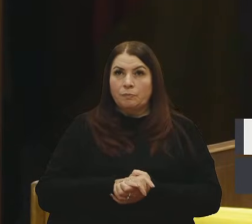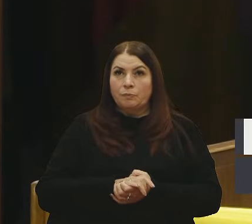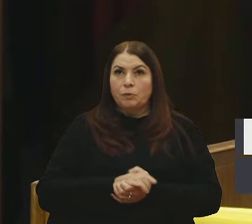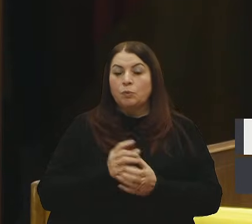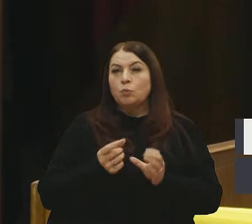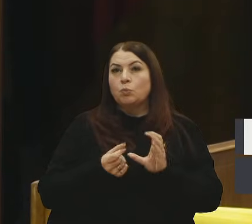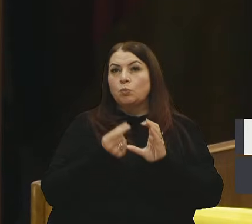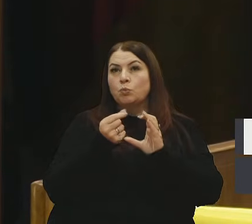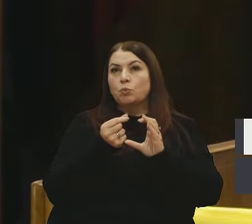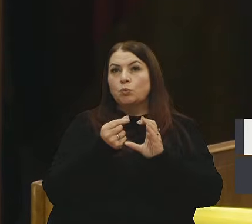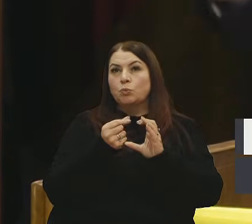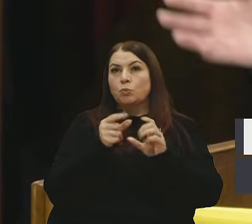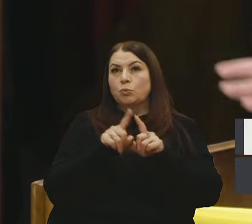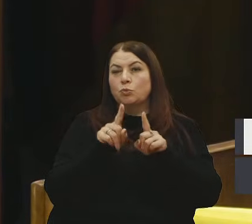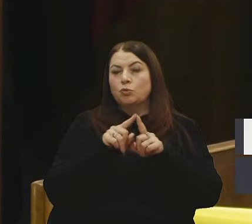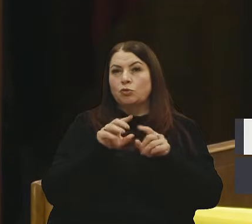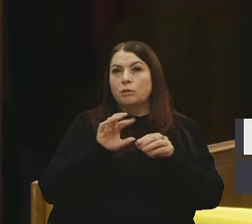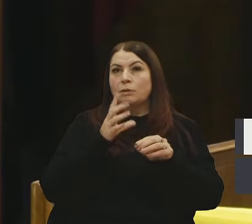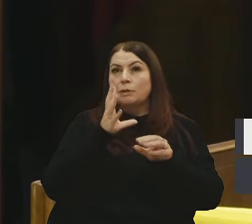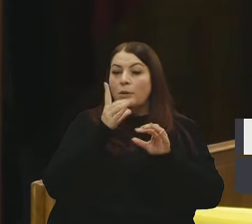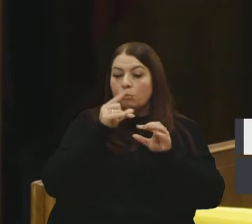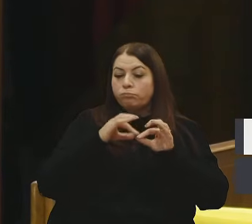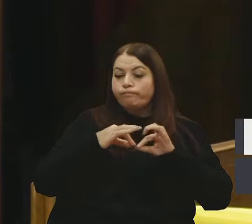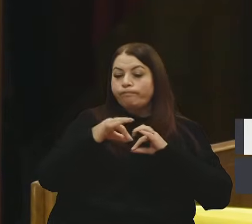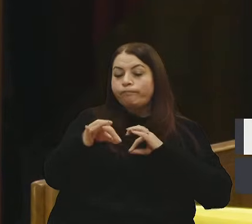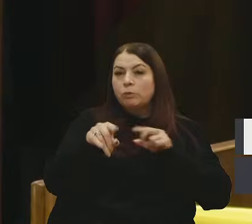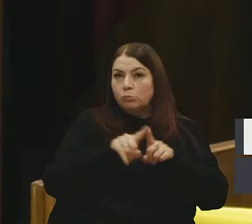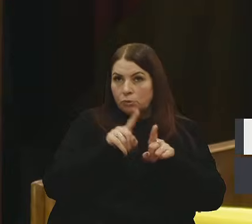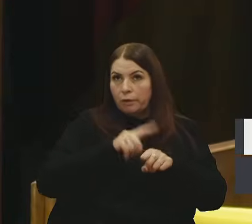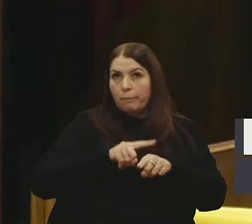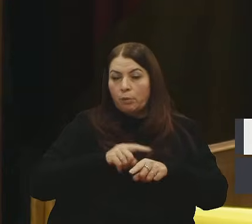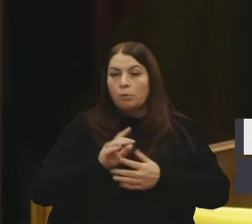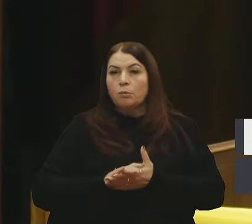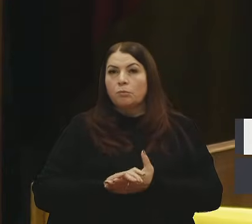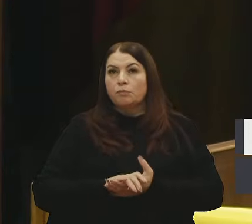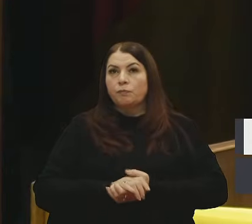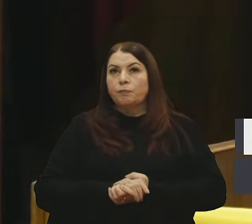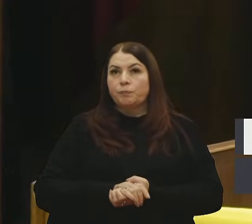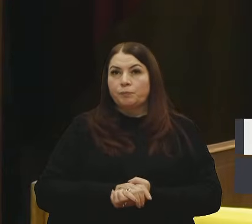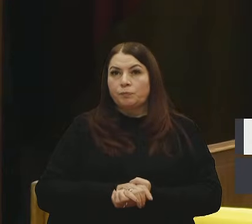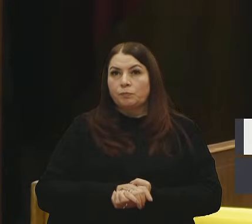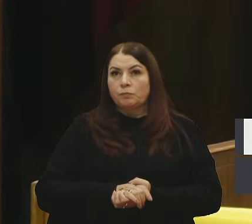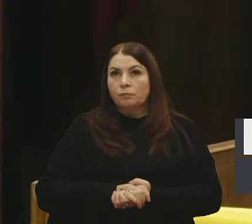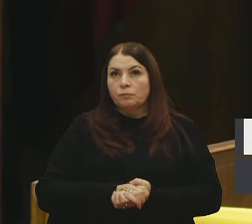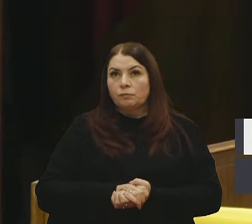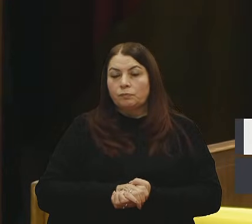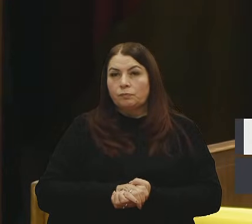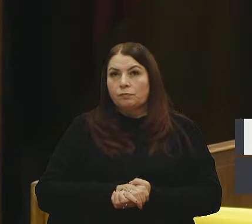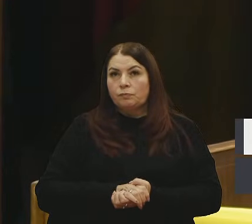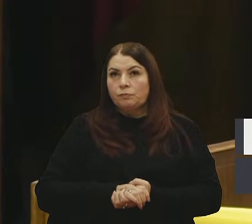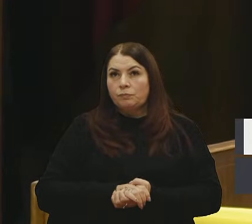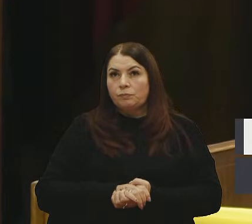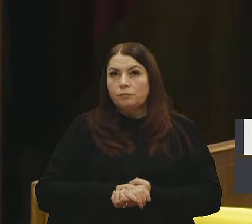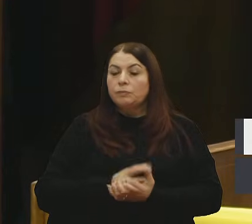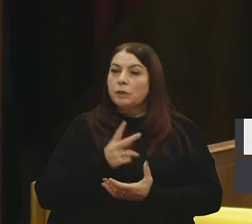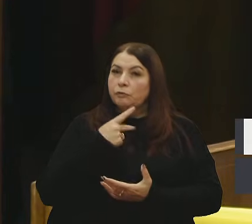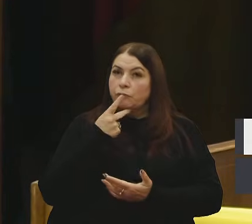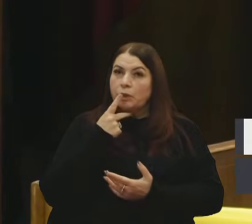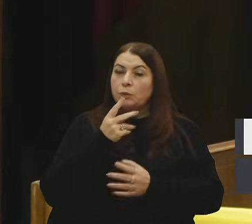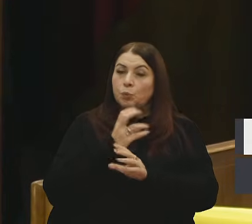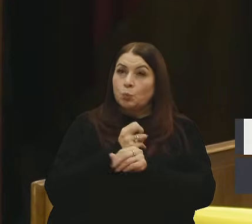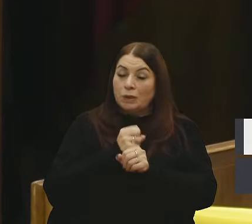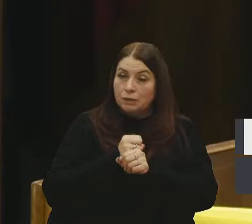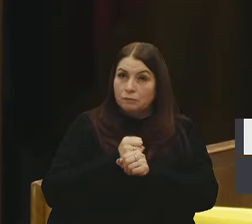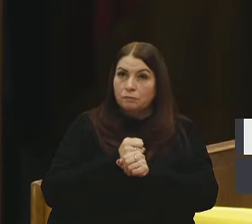de operação de longo prazo. Basicamente, esse tópico trata de que os